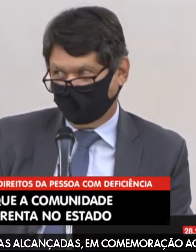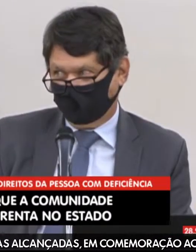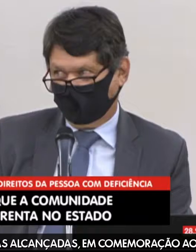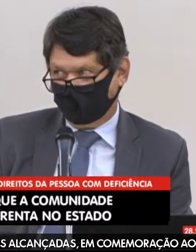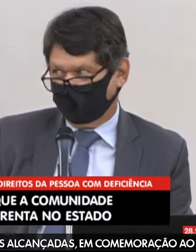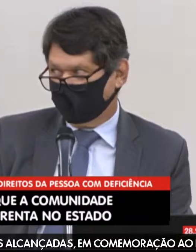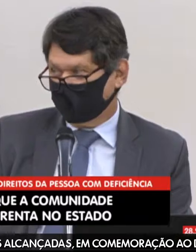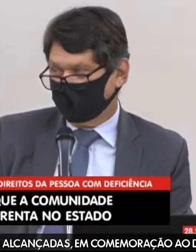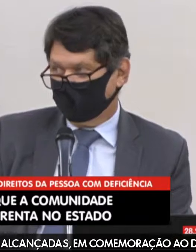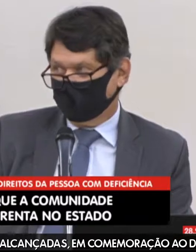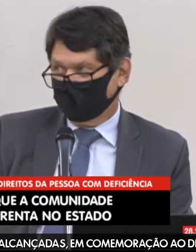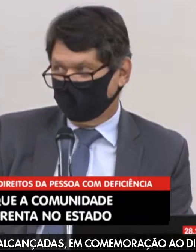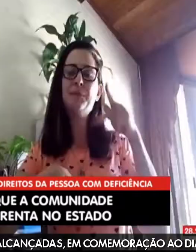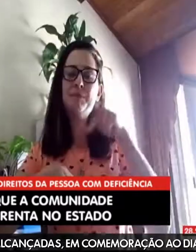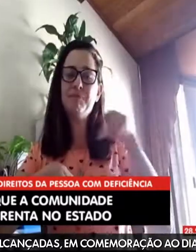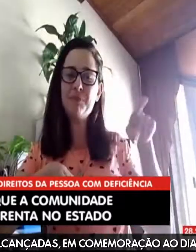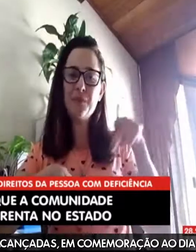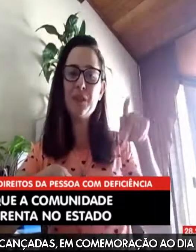Então, vou começar.